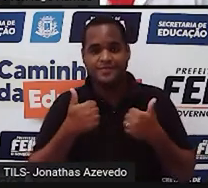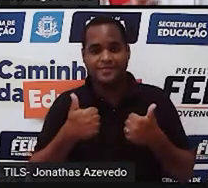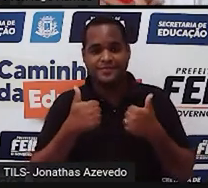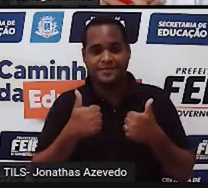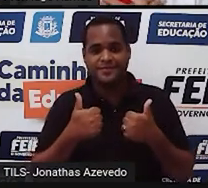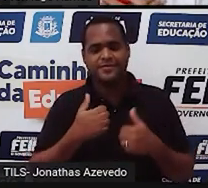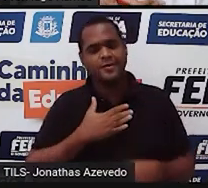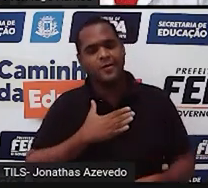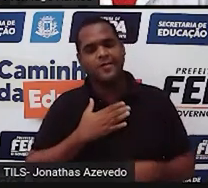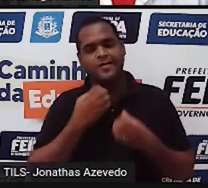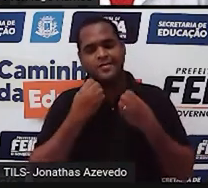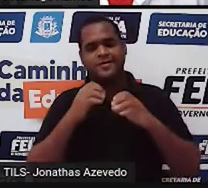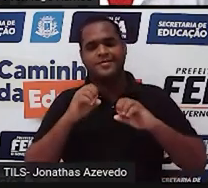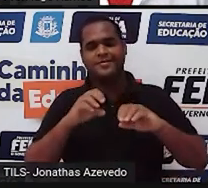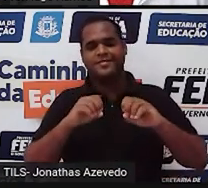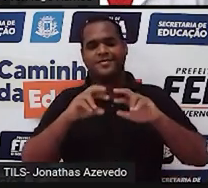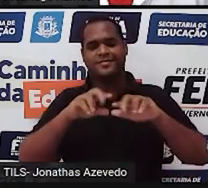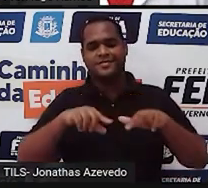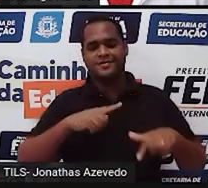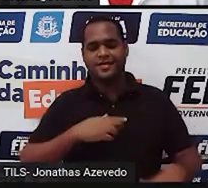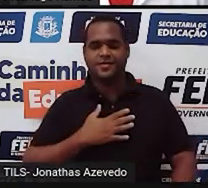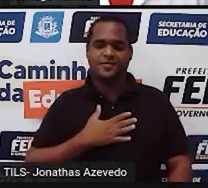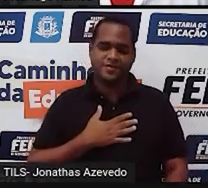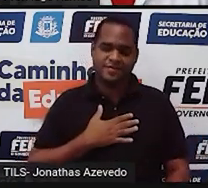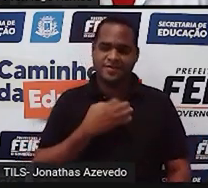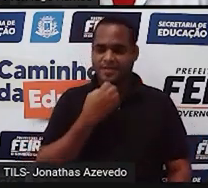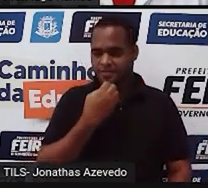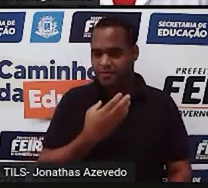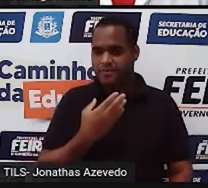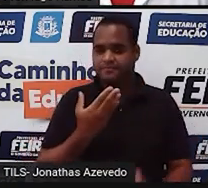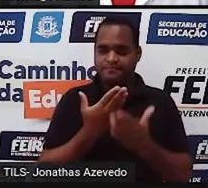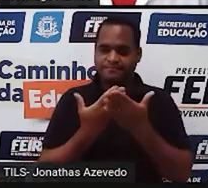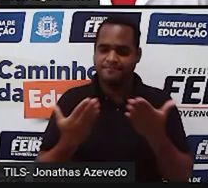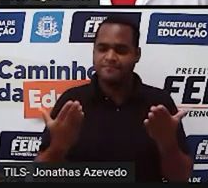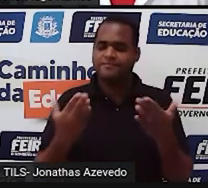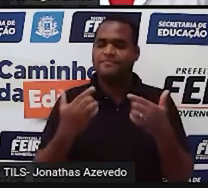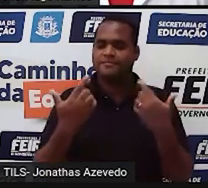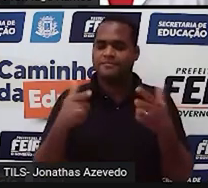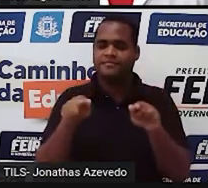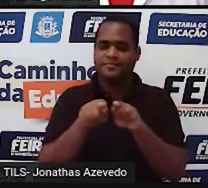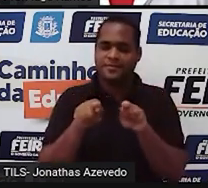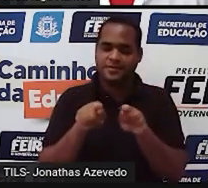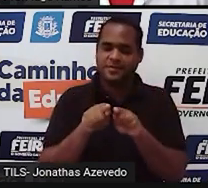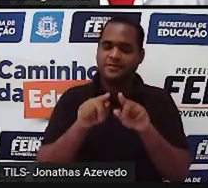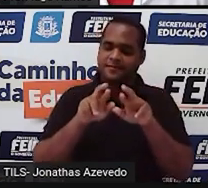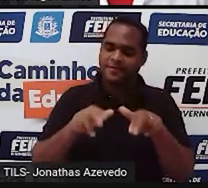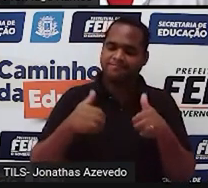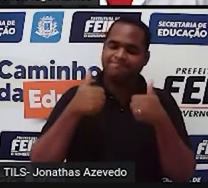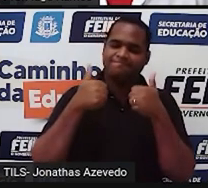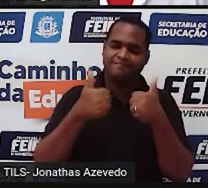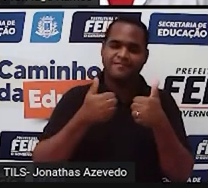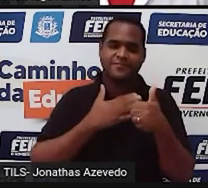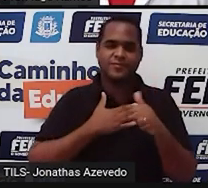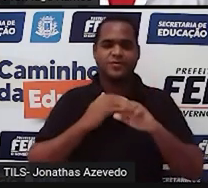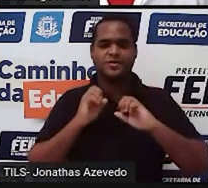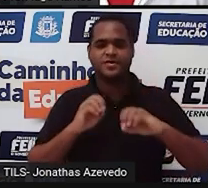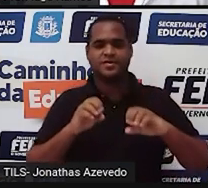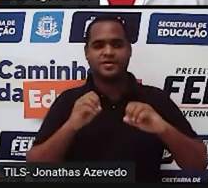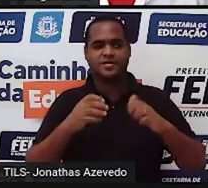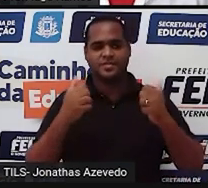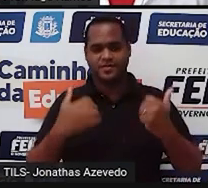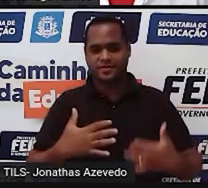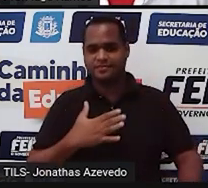Eu gosto bastante na hora que curtimos bastante Esperamos que você e do outro também tenha curtido a nossa